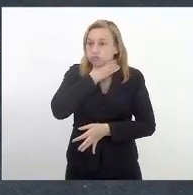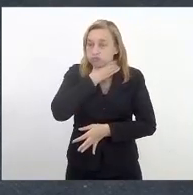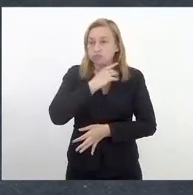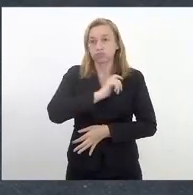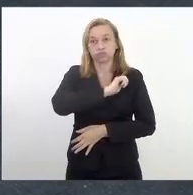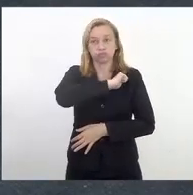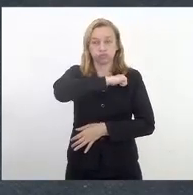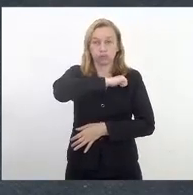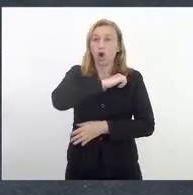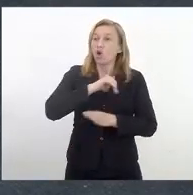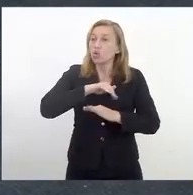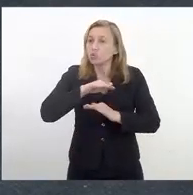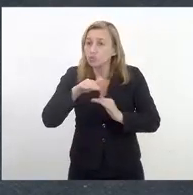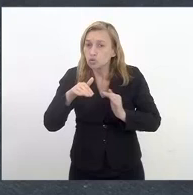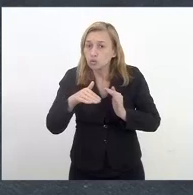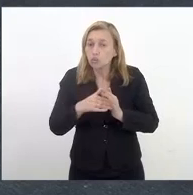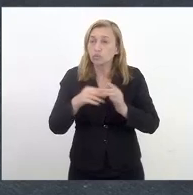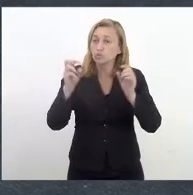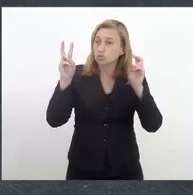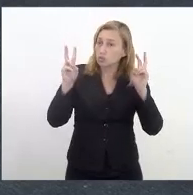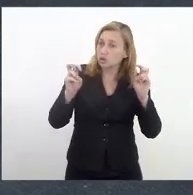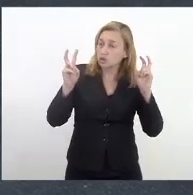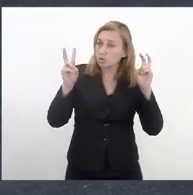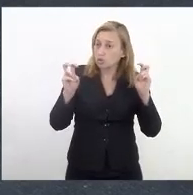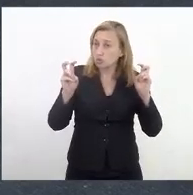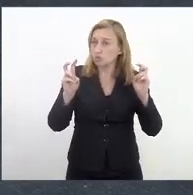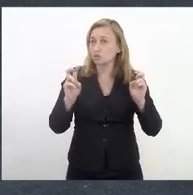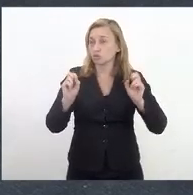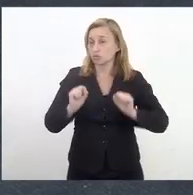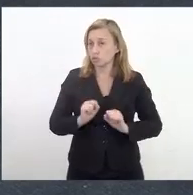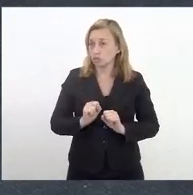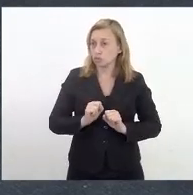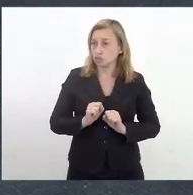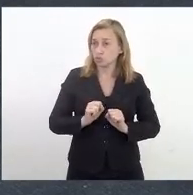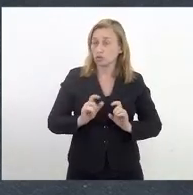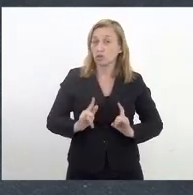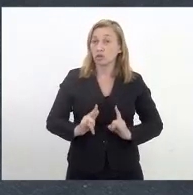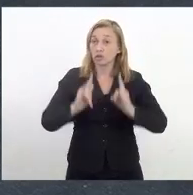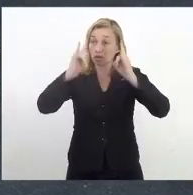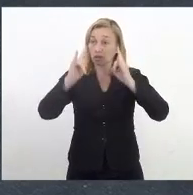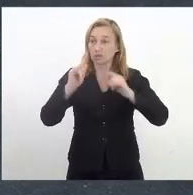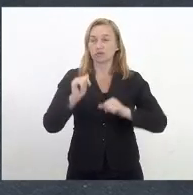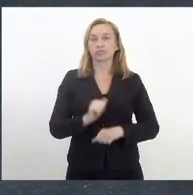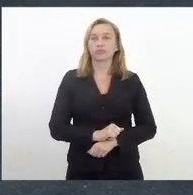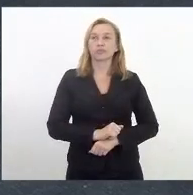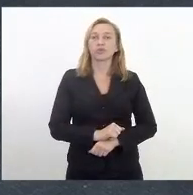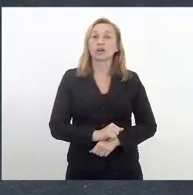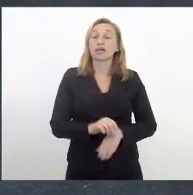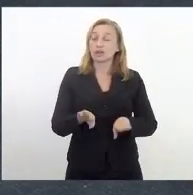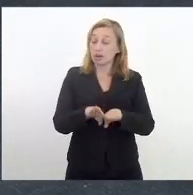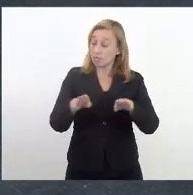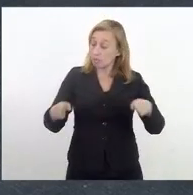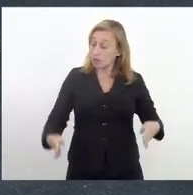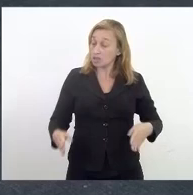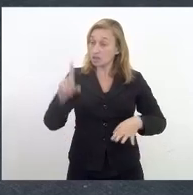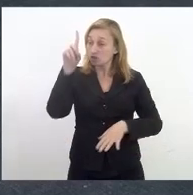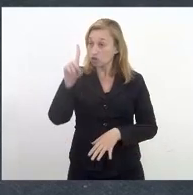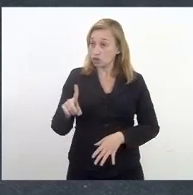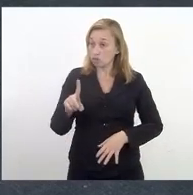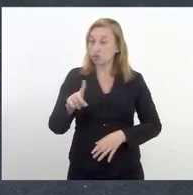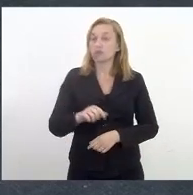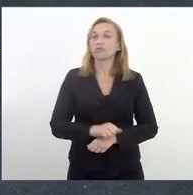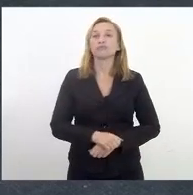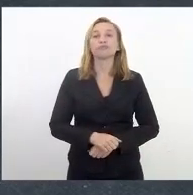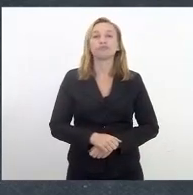todos os procedimentos de aquisição desse móvel na mesa diretora presidida